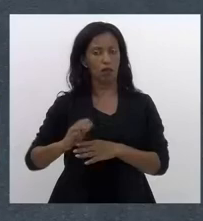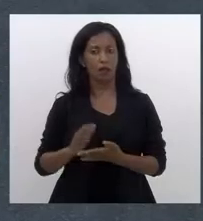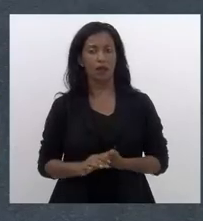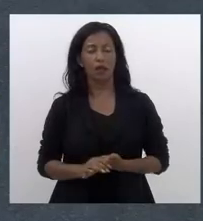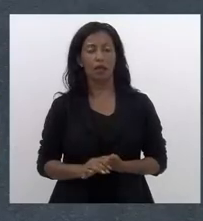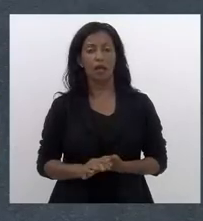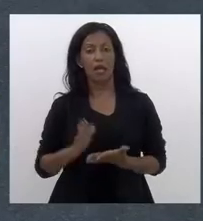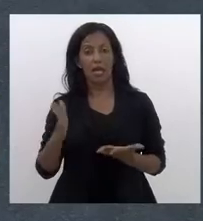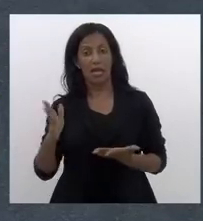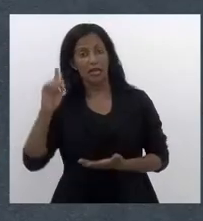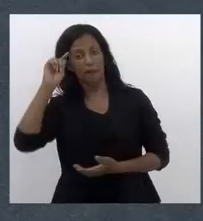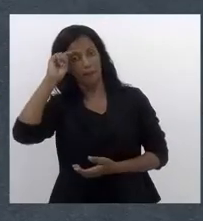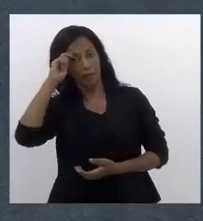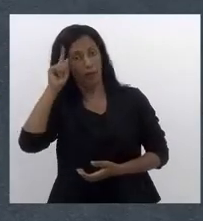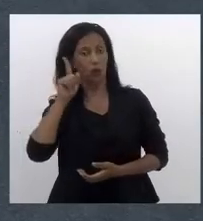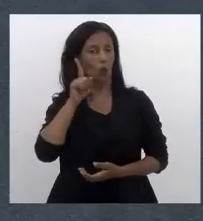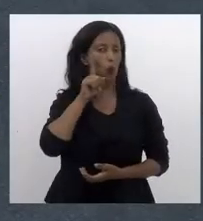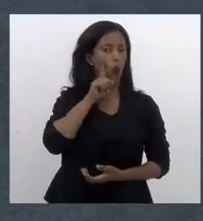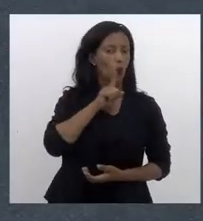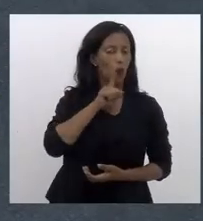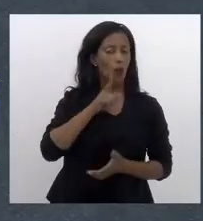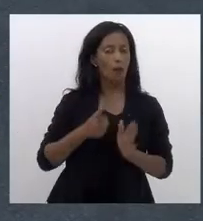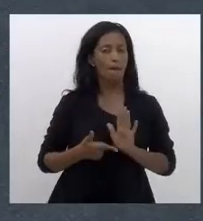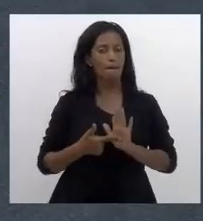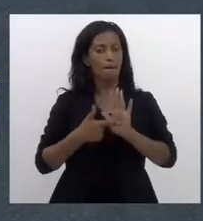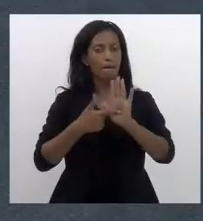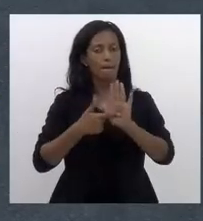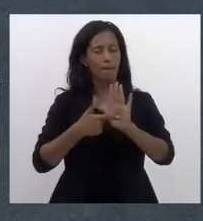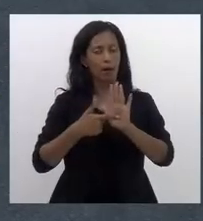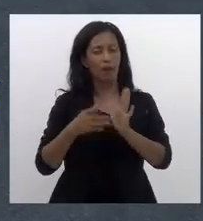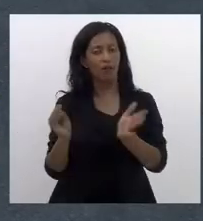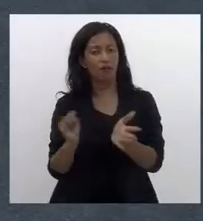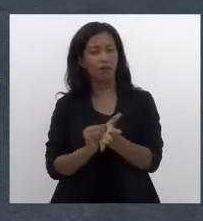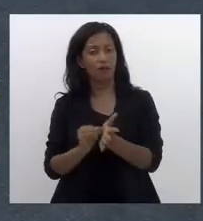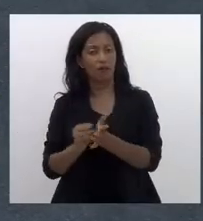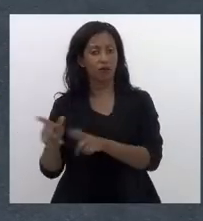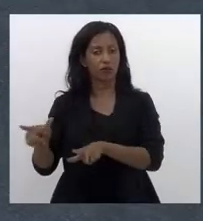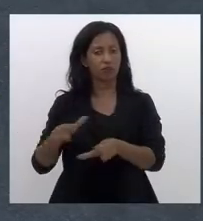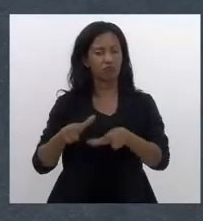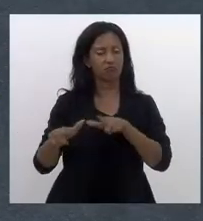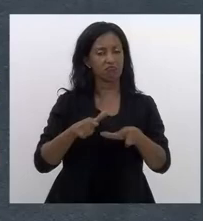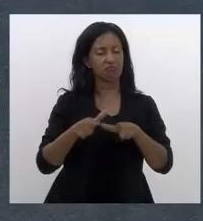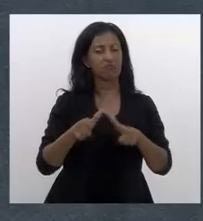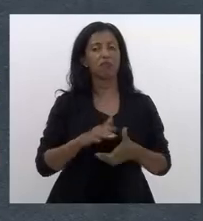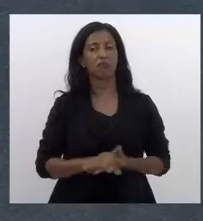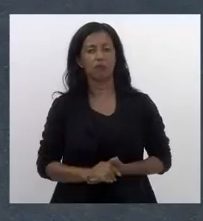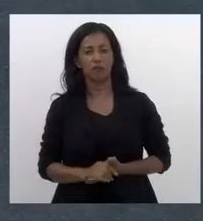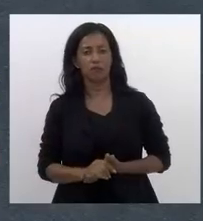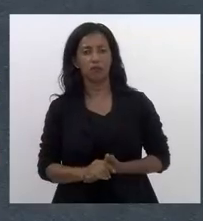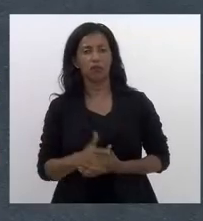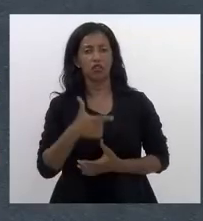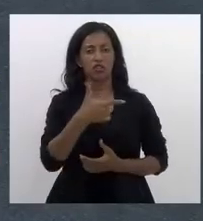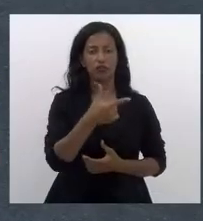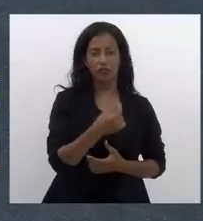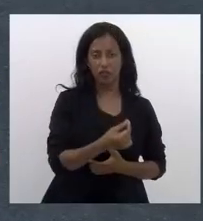pretos e pardos, apresentou o maior índice de desemprego no segundo trimestre de